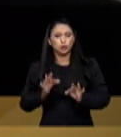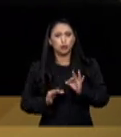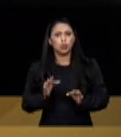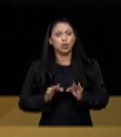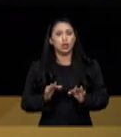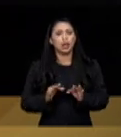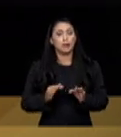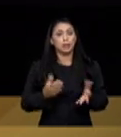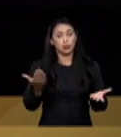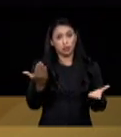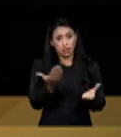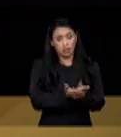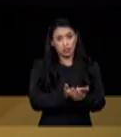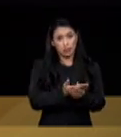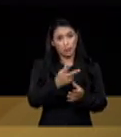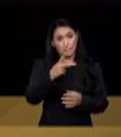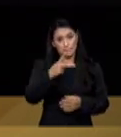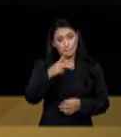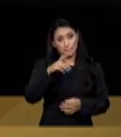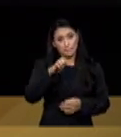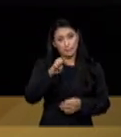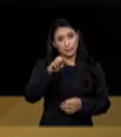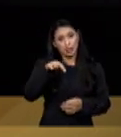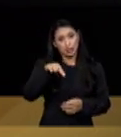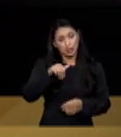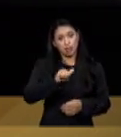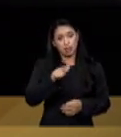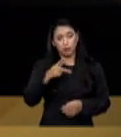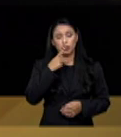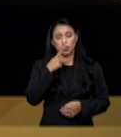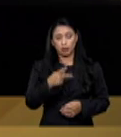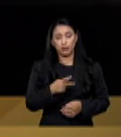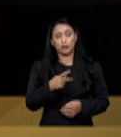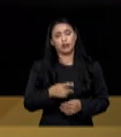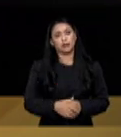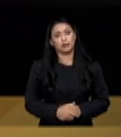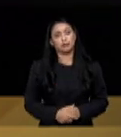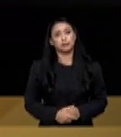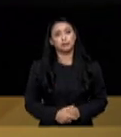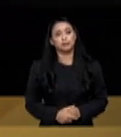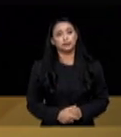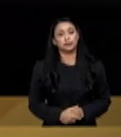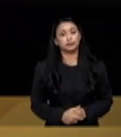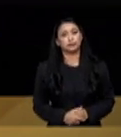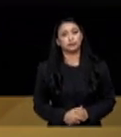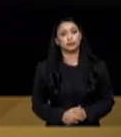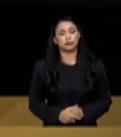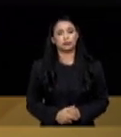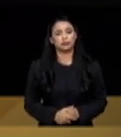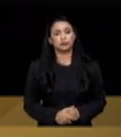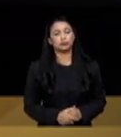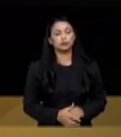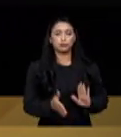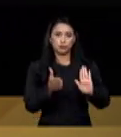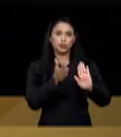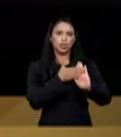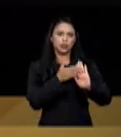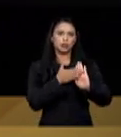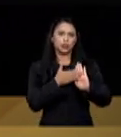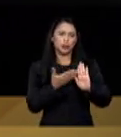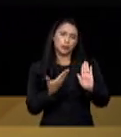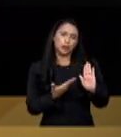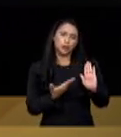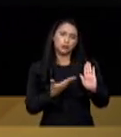das ações penais que irei adiante referir-me e que estão aqui em pauta,